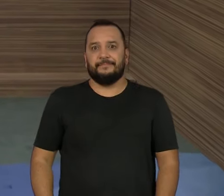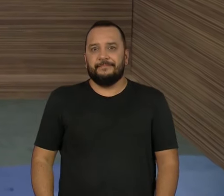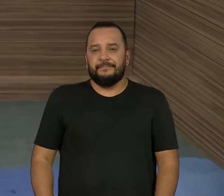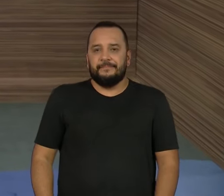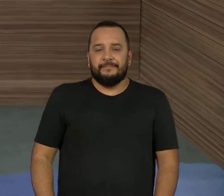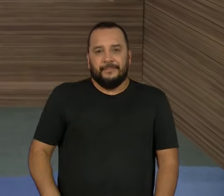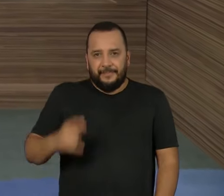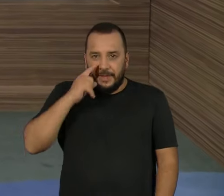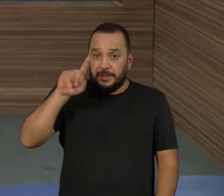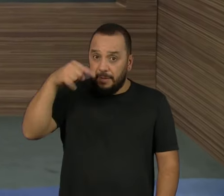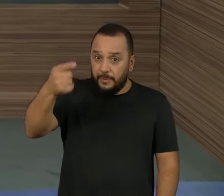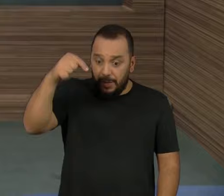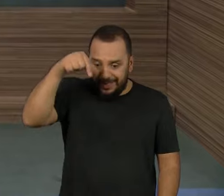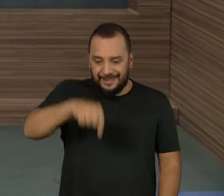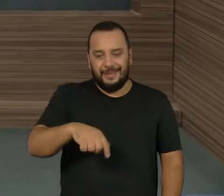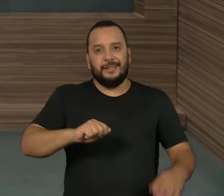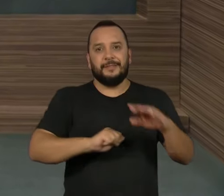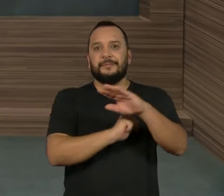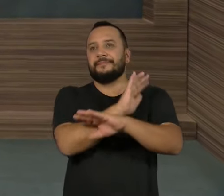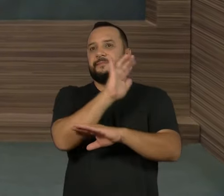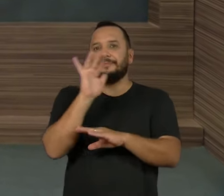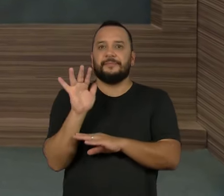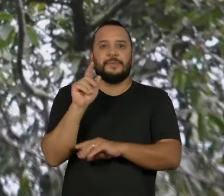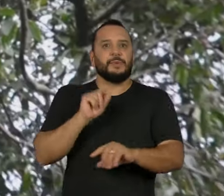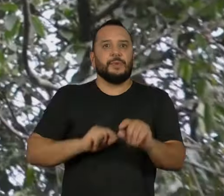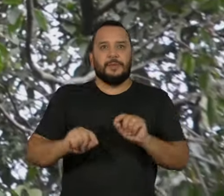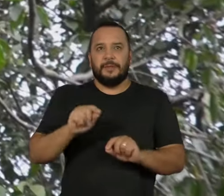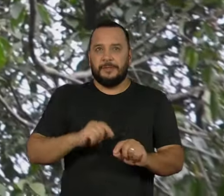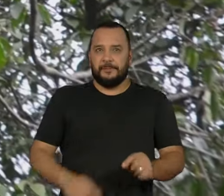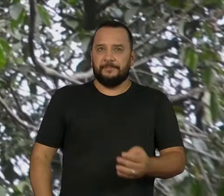Você acompanha logo mais aqui no Repórter Eco.